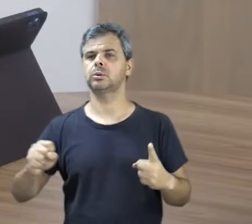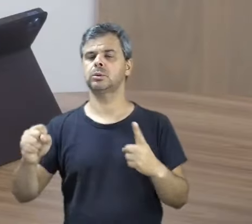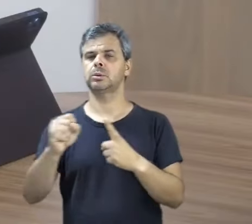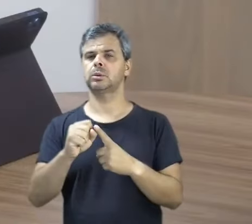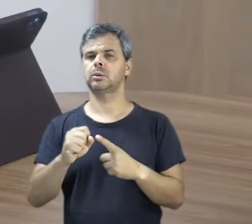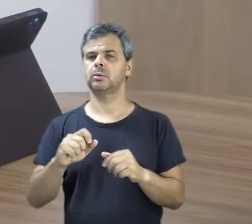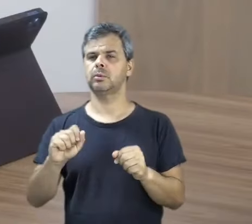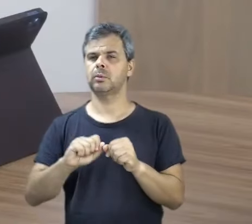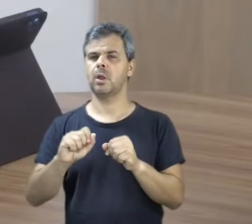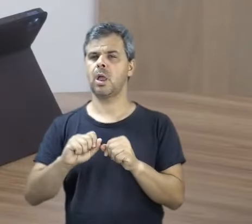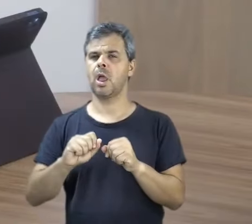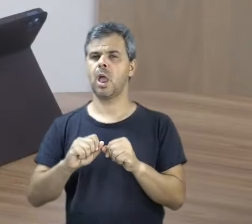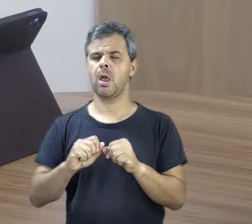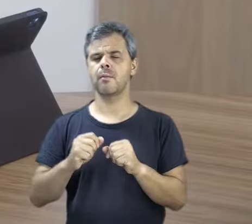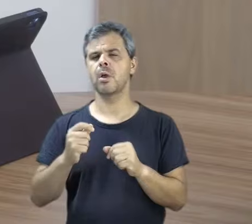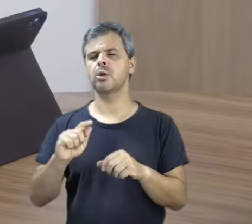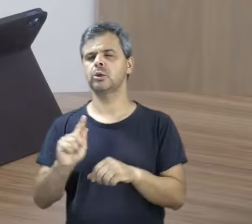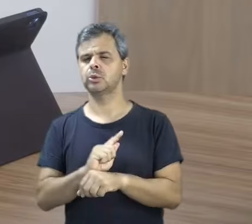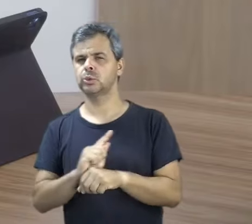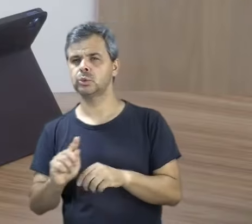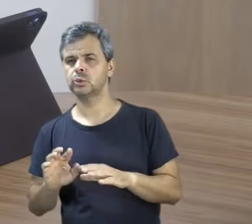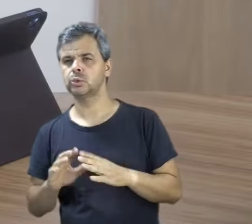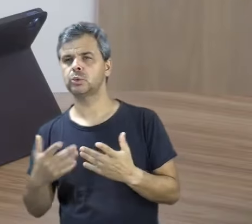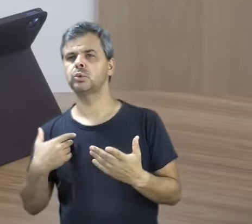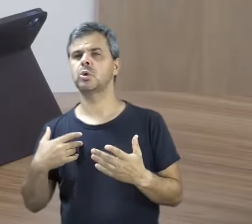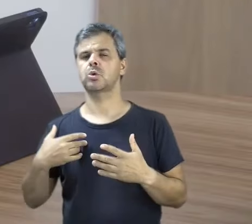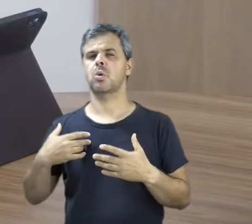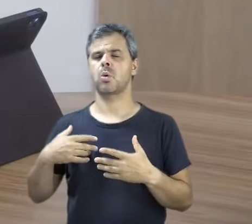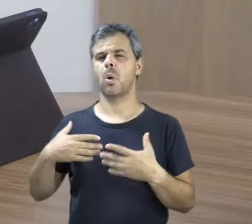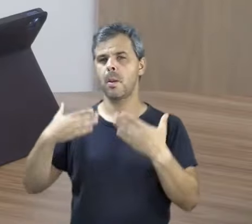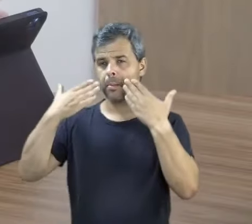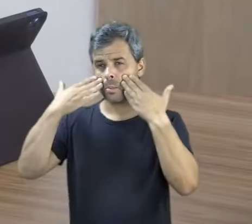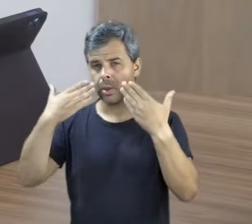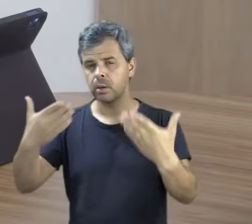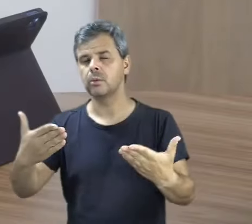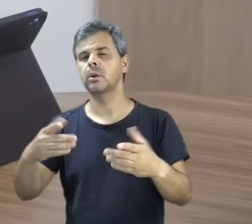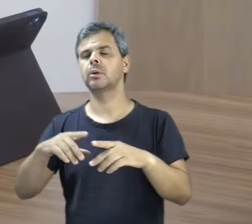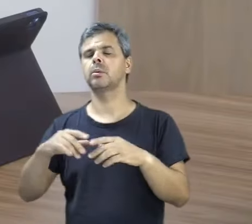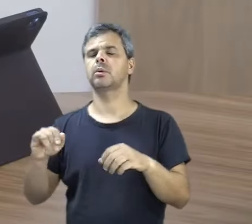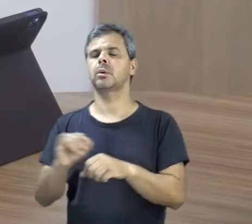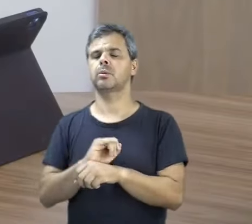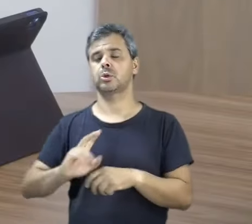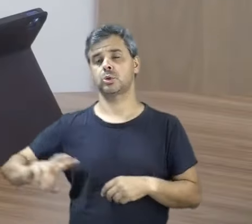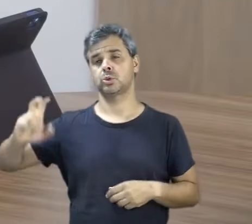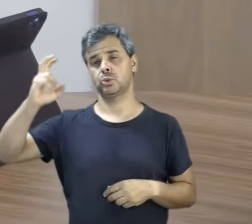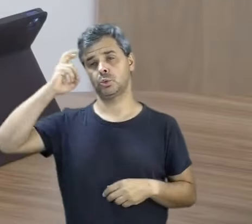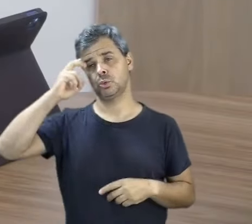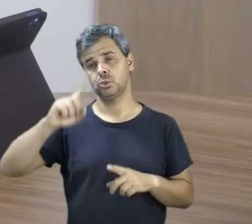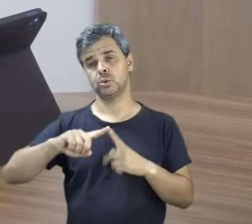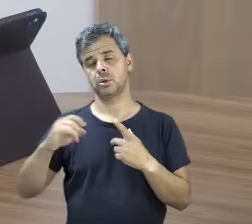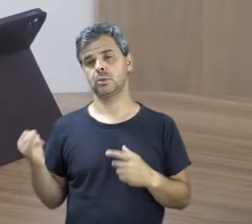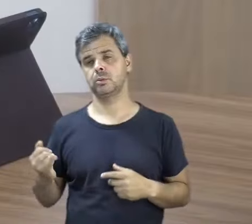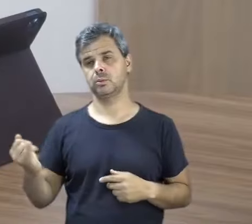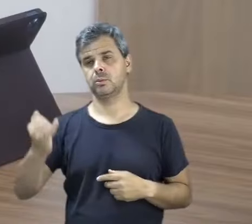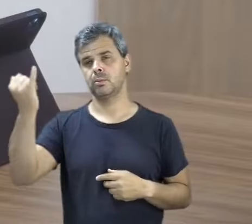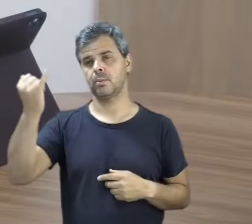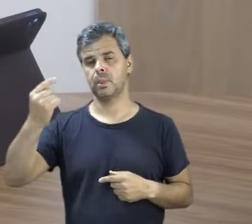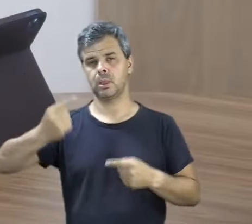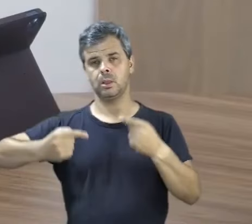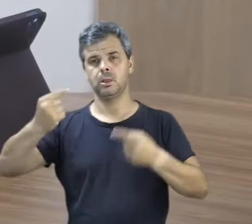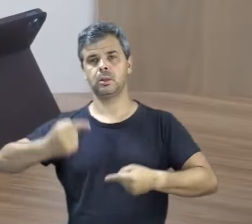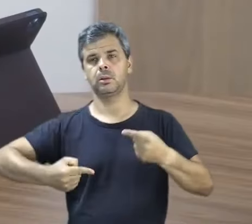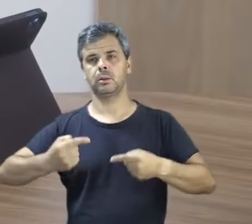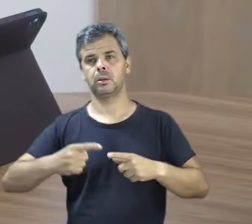civil fazendo suas autogestionadas, com expositores, com muitas atividades culturais e aquilo que é mais importante, que é o